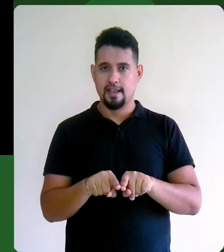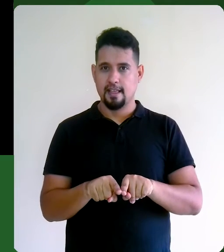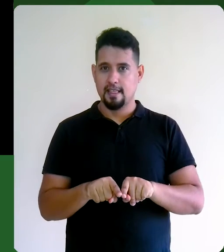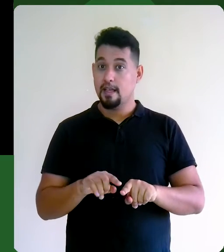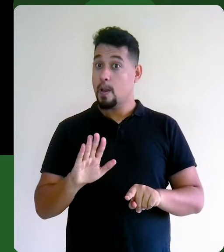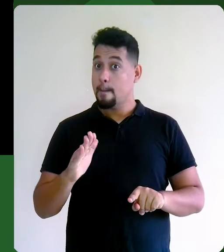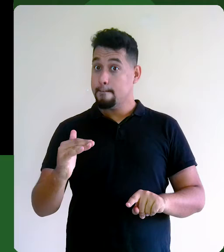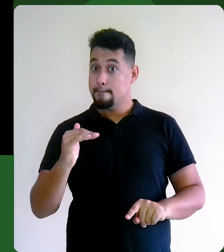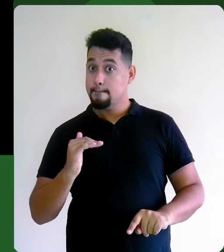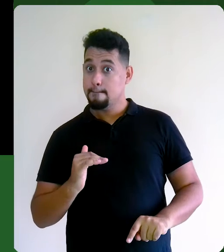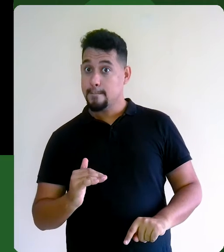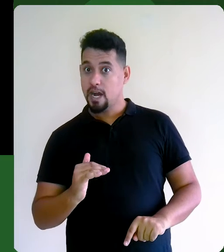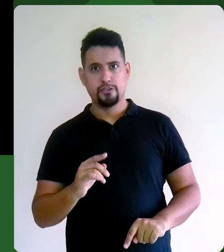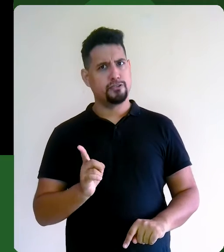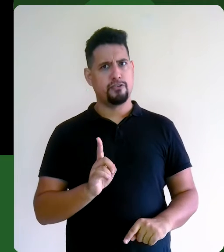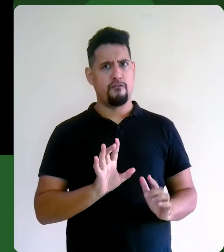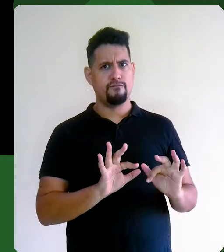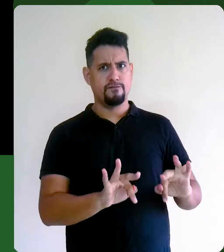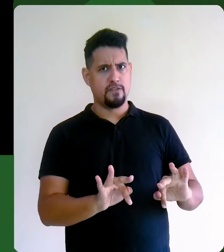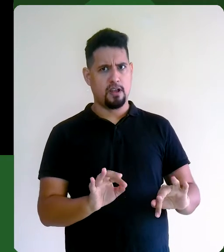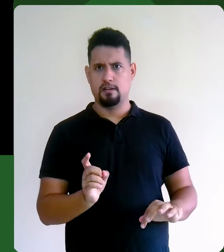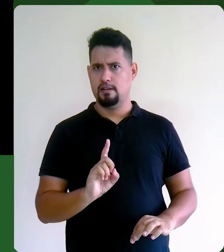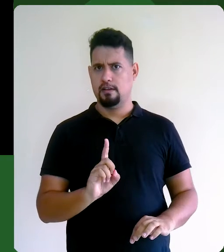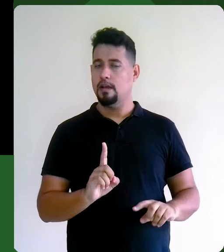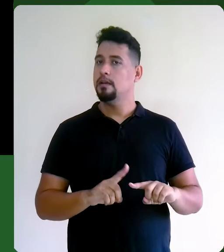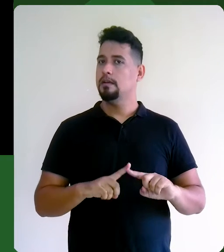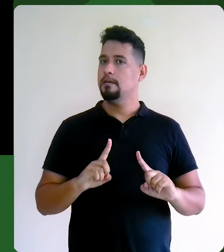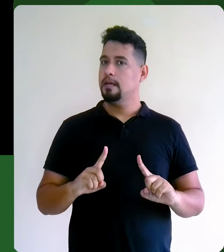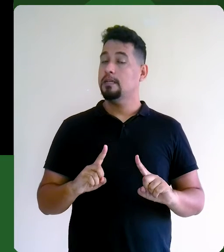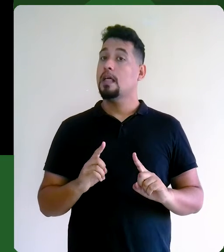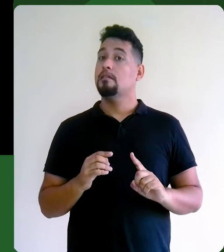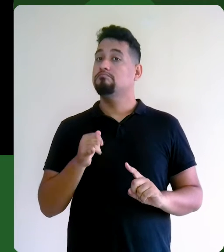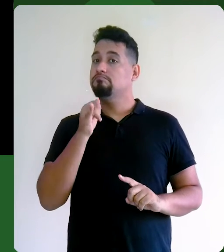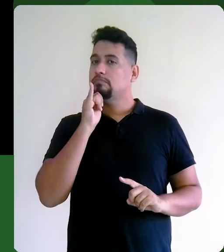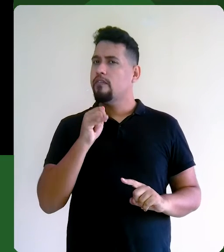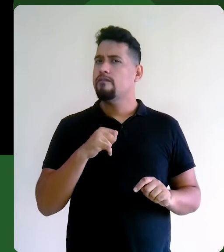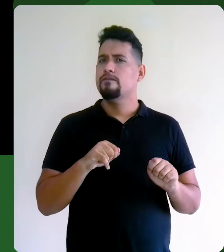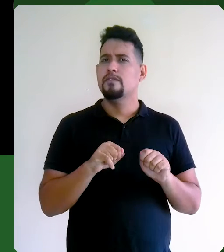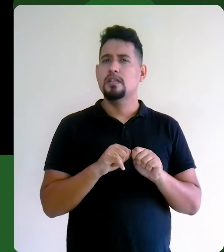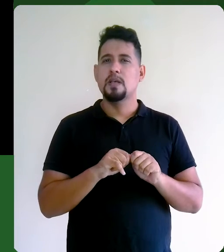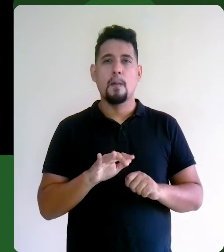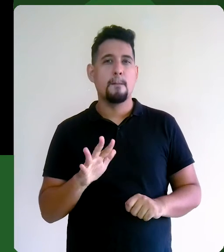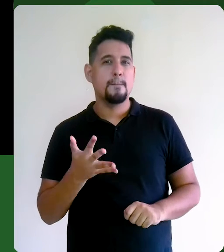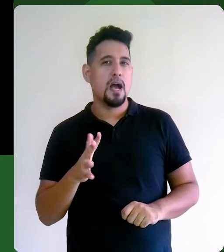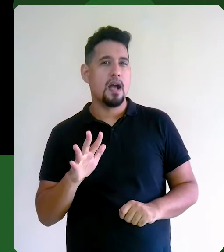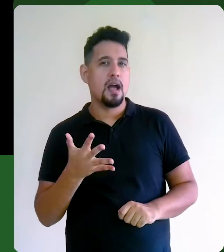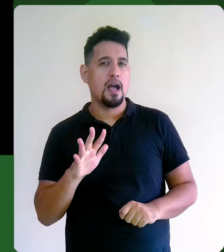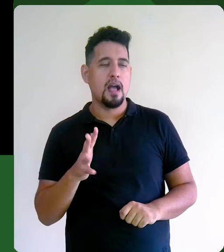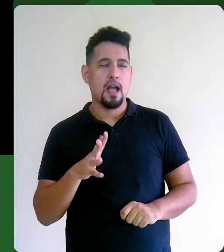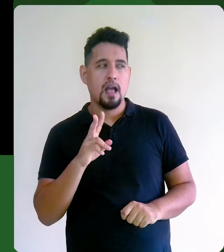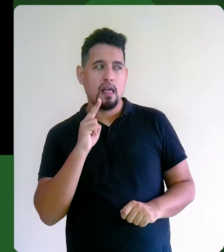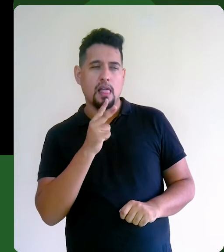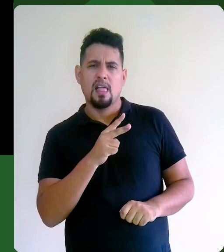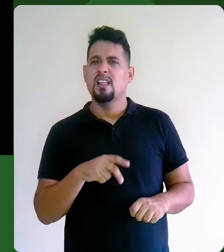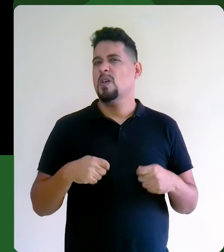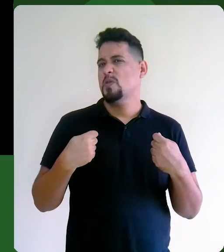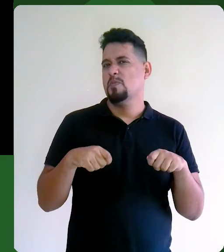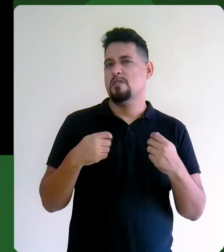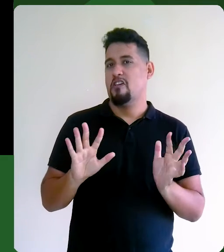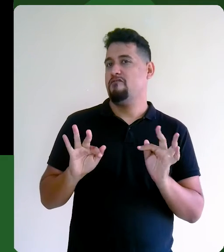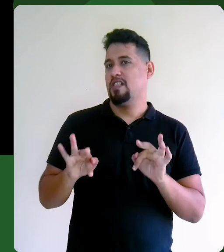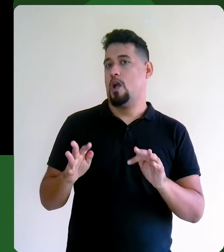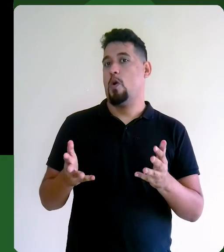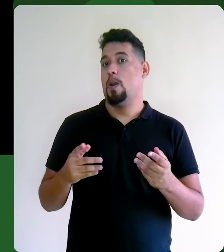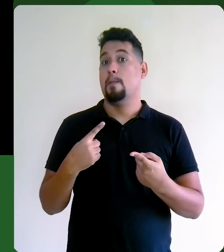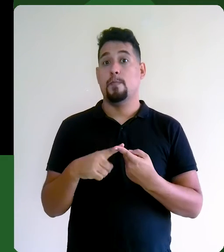invertido mais embaixo. Então, não finalizo aqui, mas eu vou, né, até mais ou menos aqui.